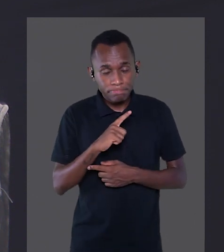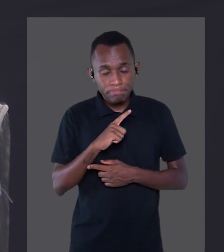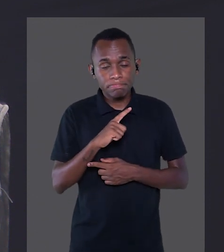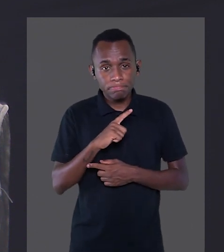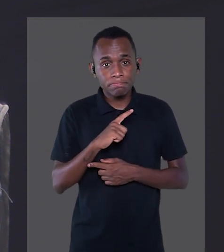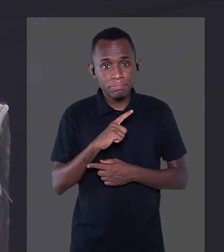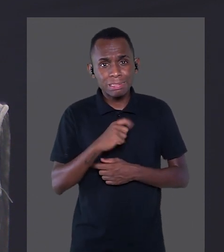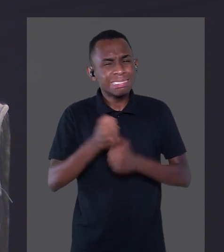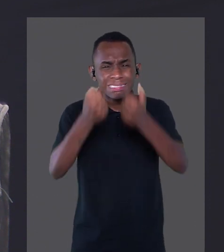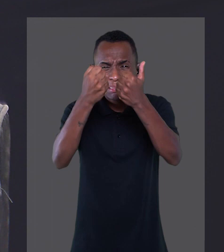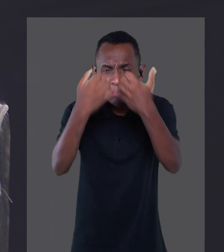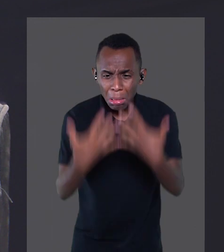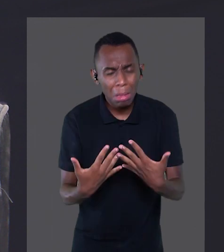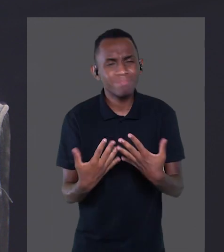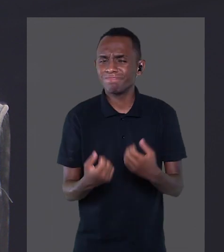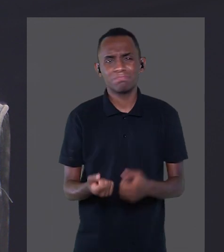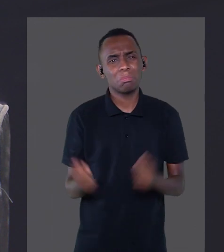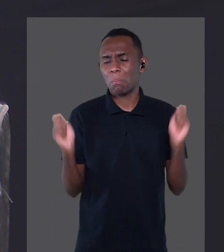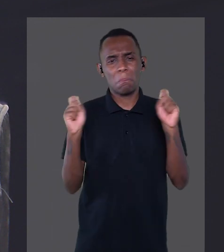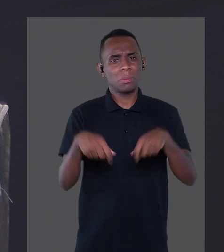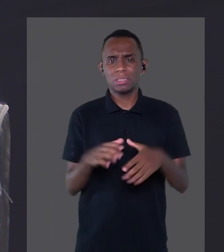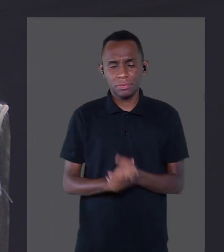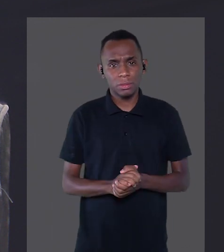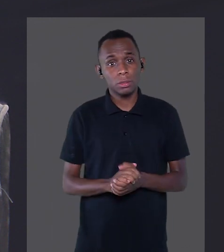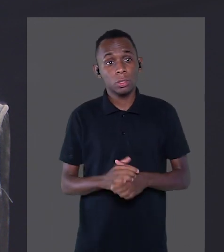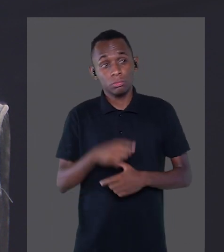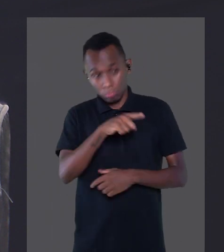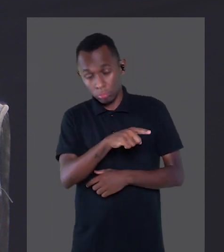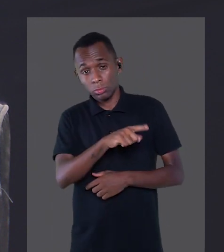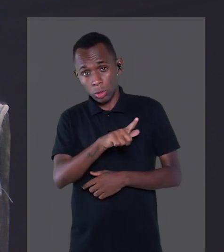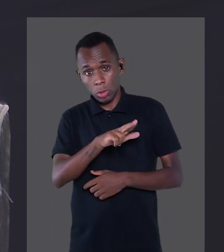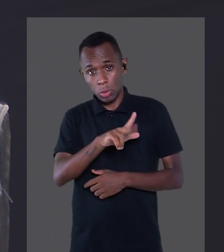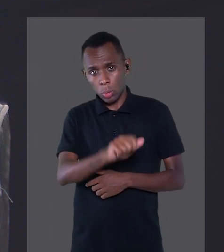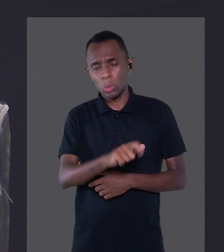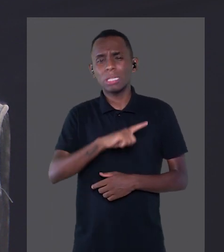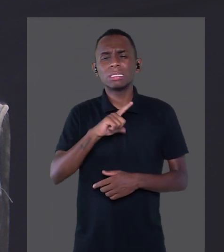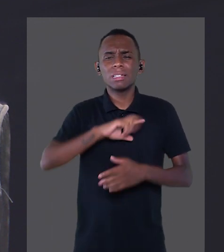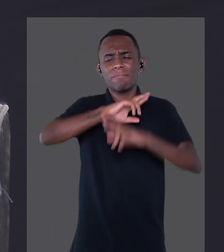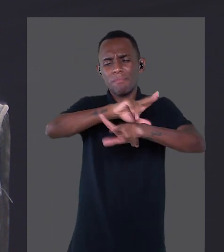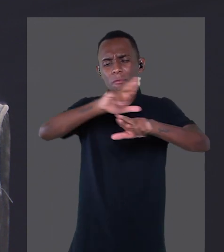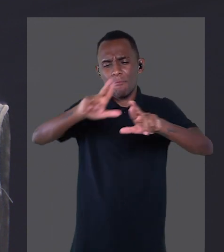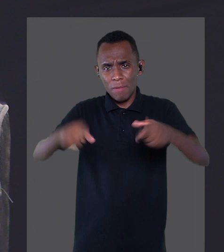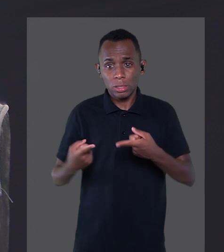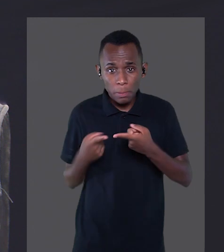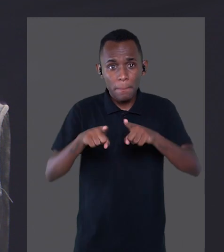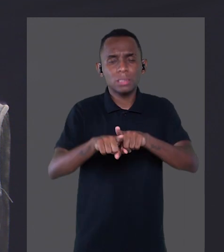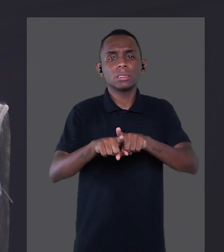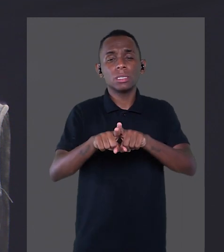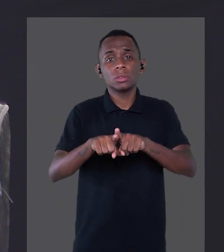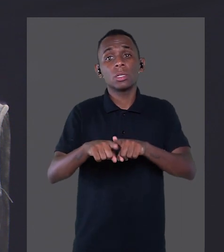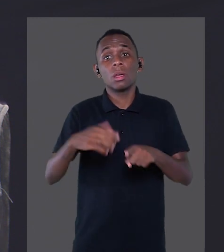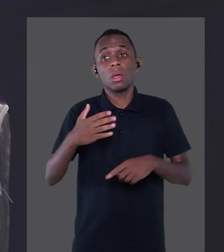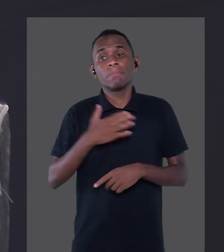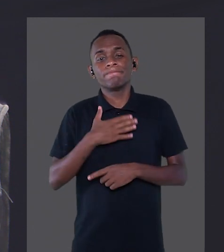de inexplicável, assim. O Lula tem vários parceiros, pode falar melhor do que eu